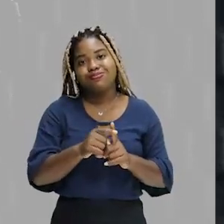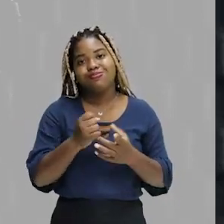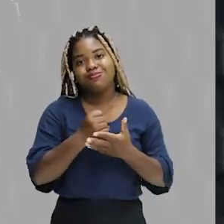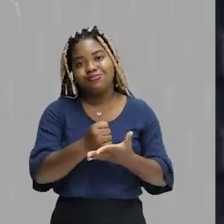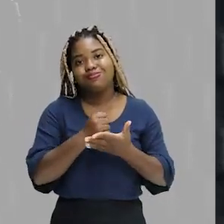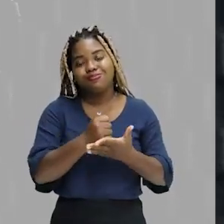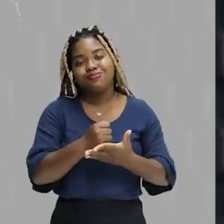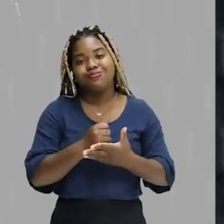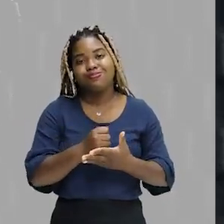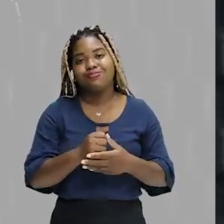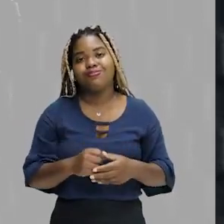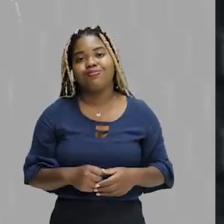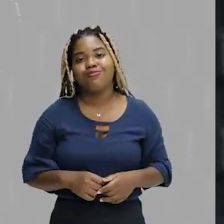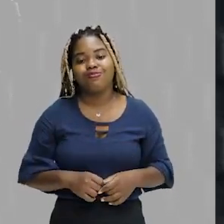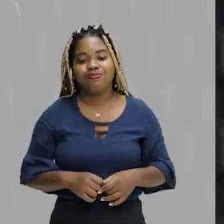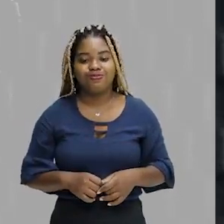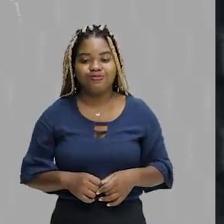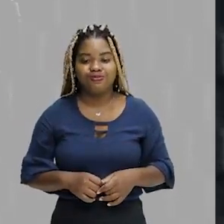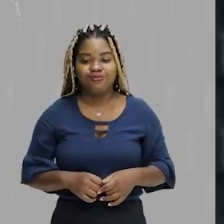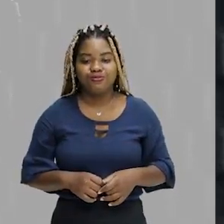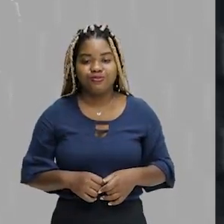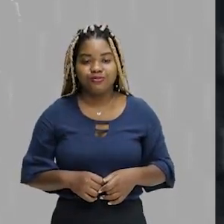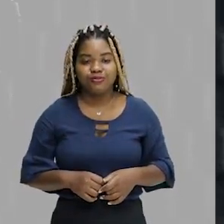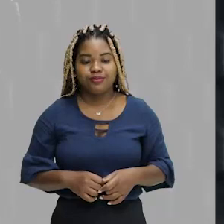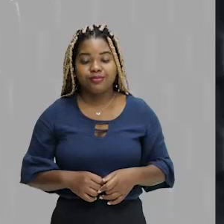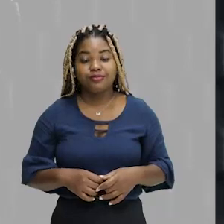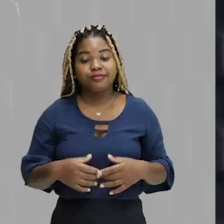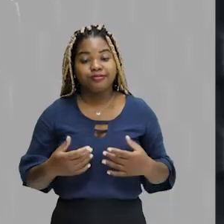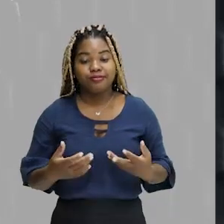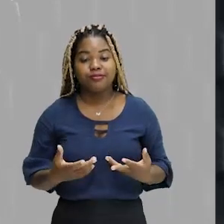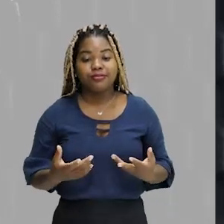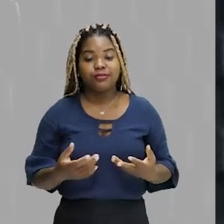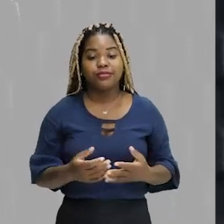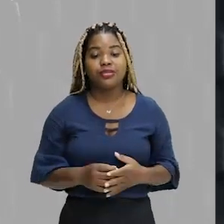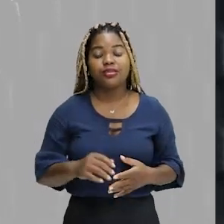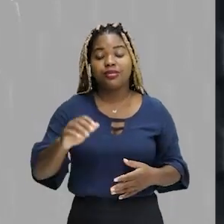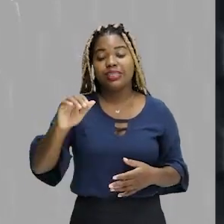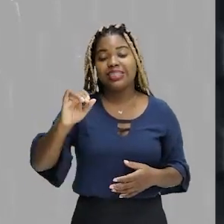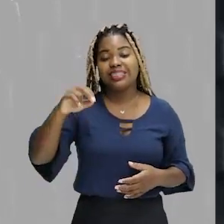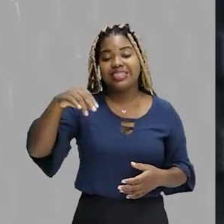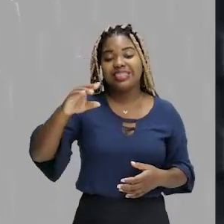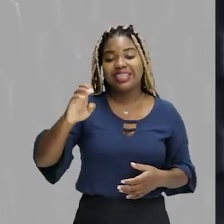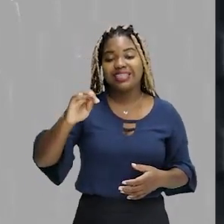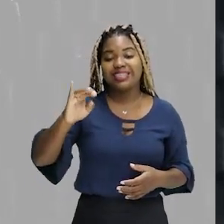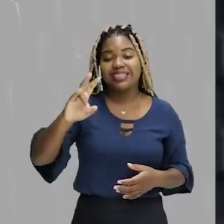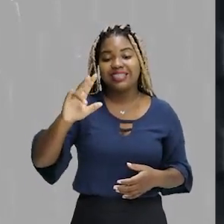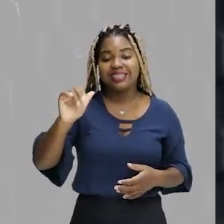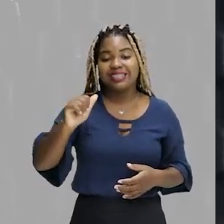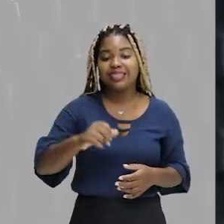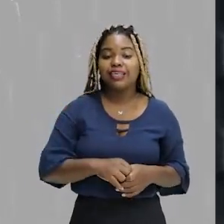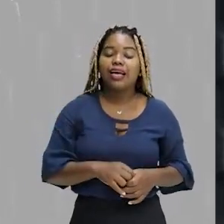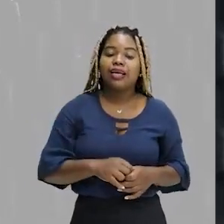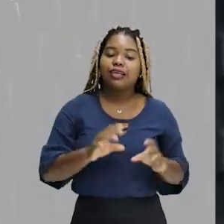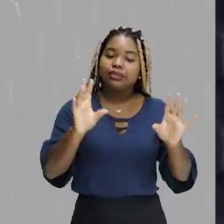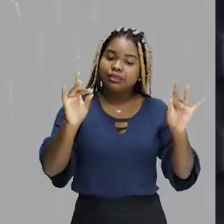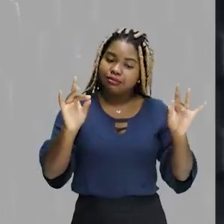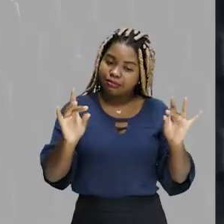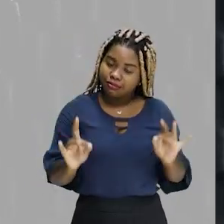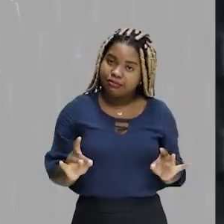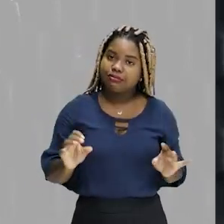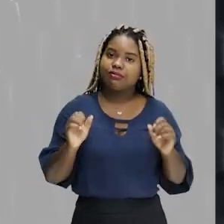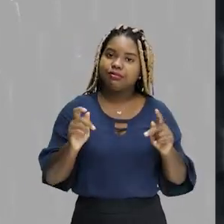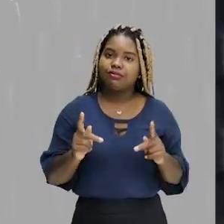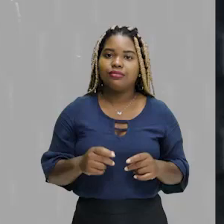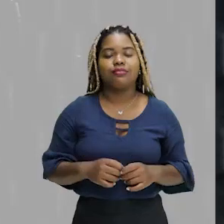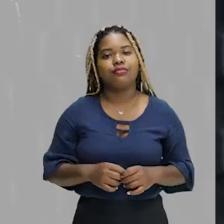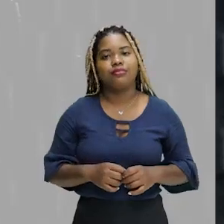daquele cultivo. Então, por isso, a ação de inseticidas, né, seletivos, utilizando os